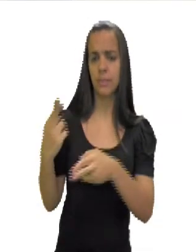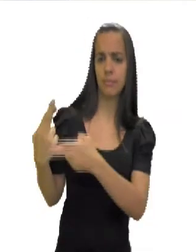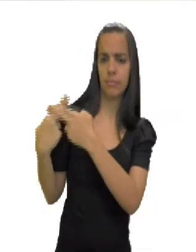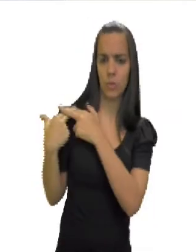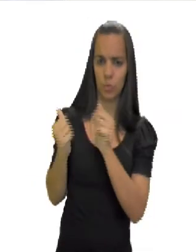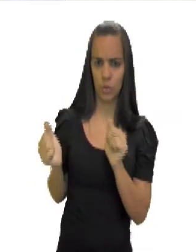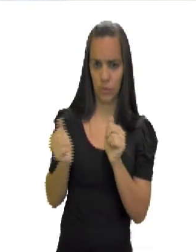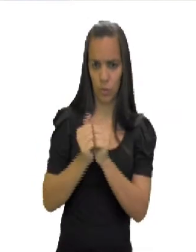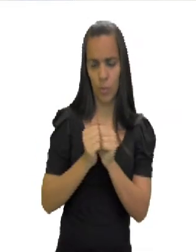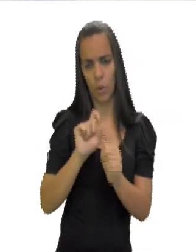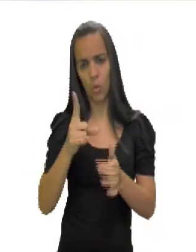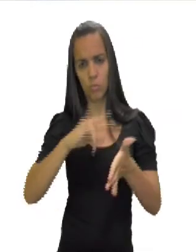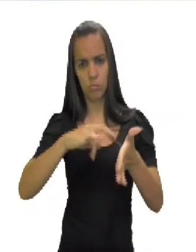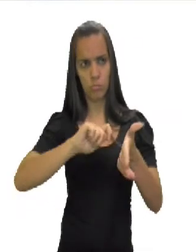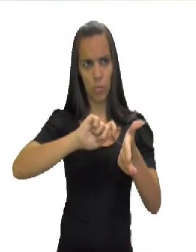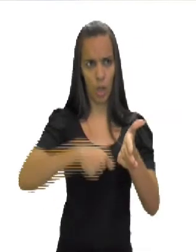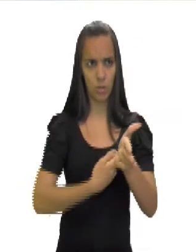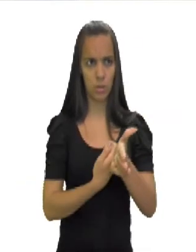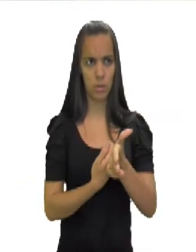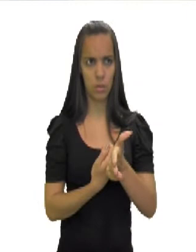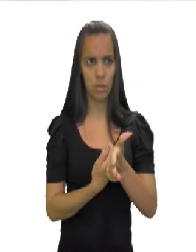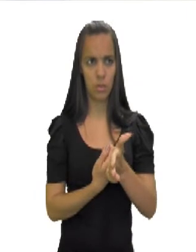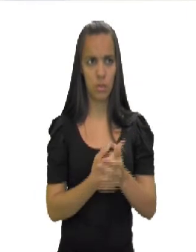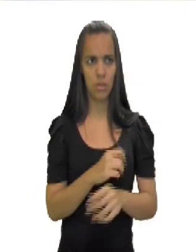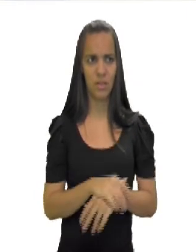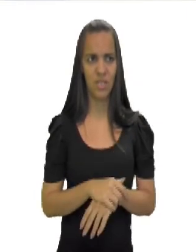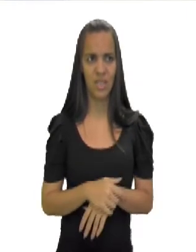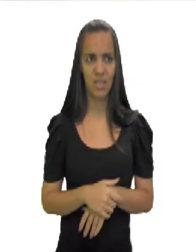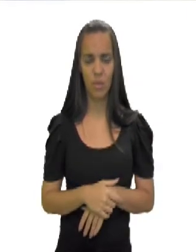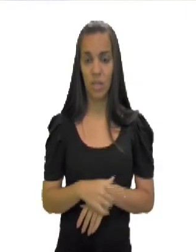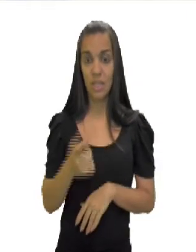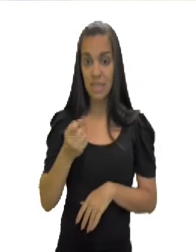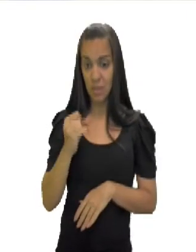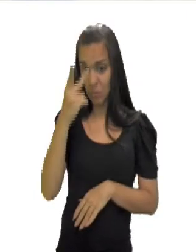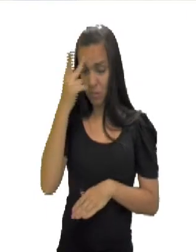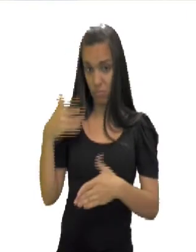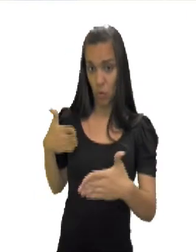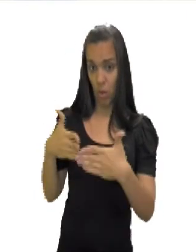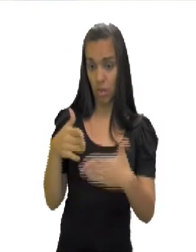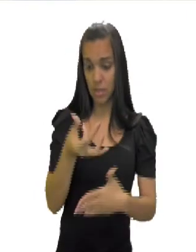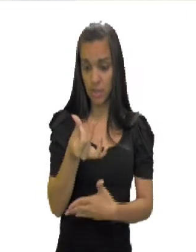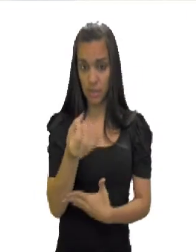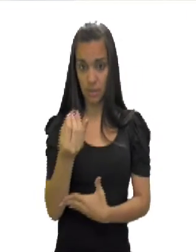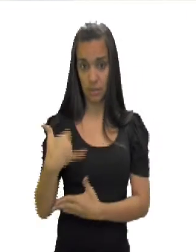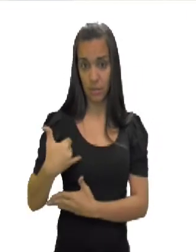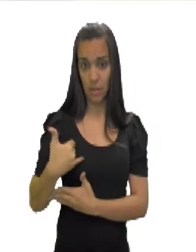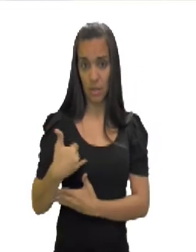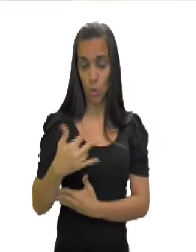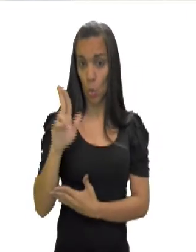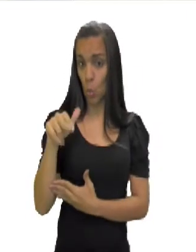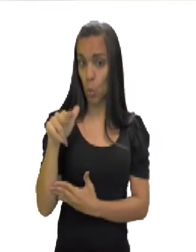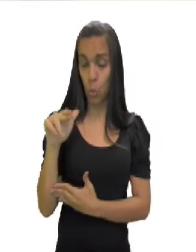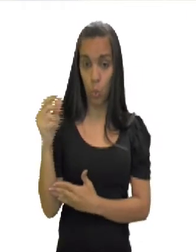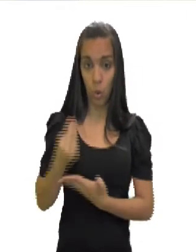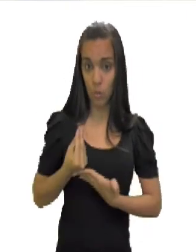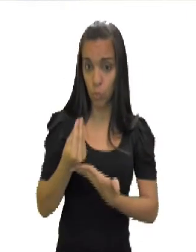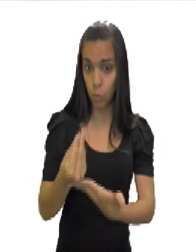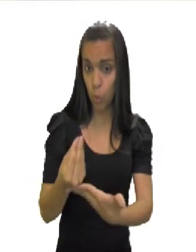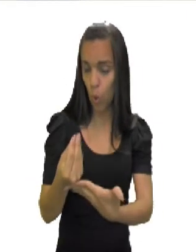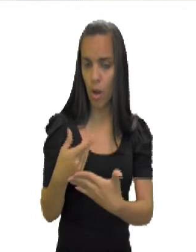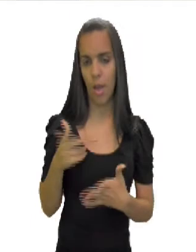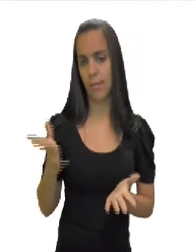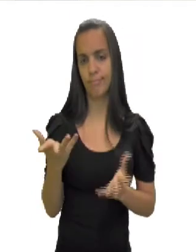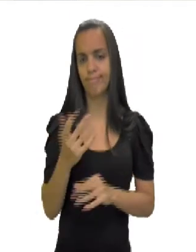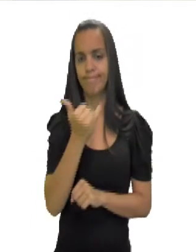autorização. Se a pessoa chegou até os 60 anos sem fazer nenhuma doação, ele não pode fazer daí para